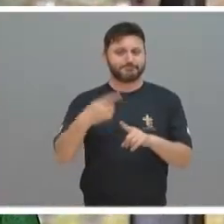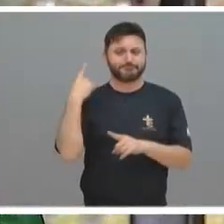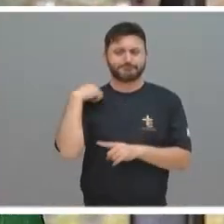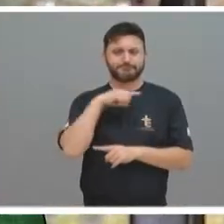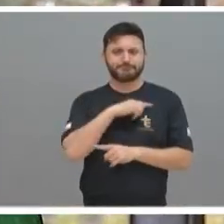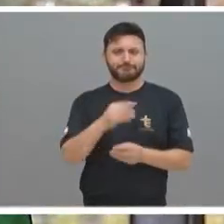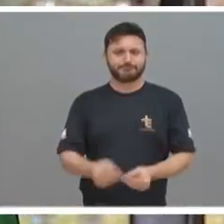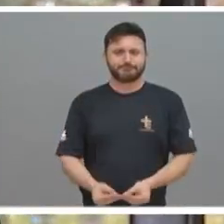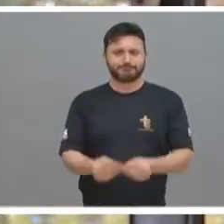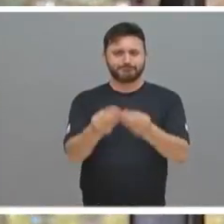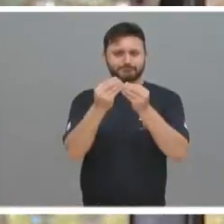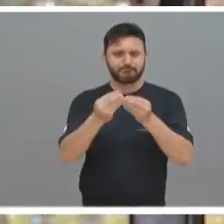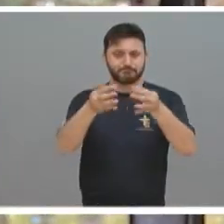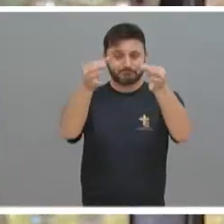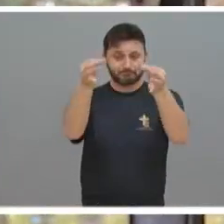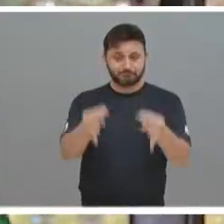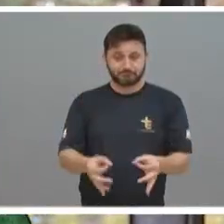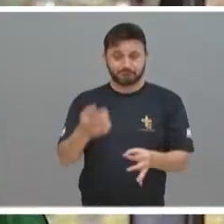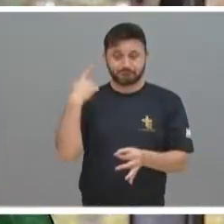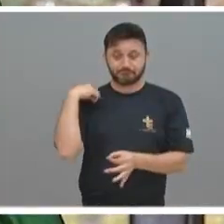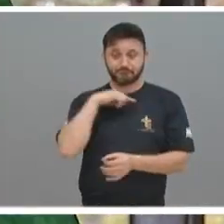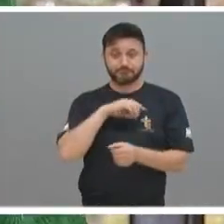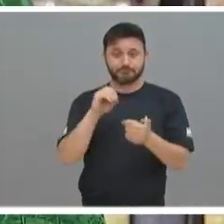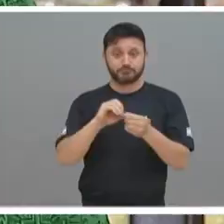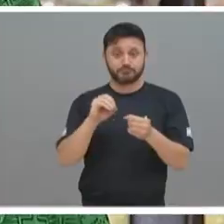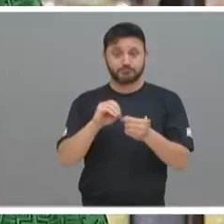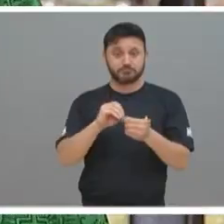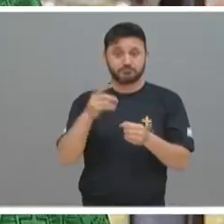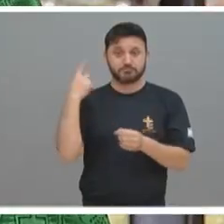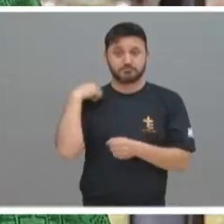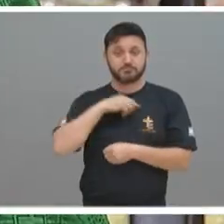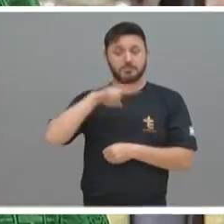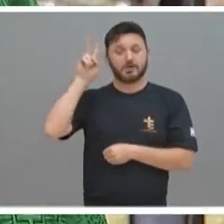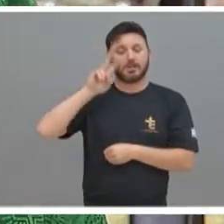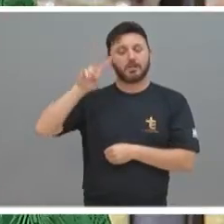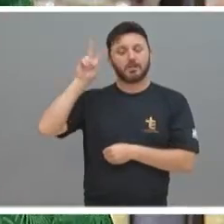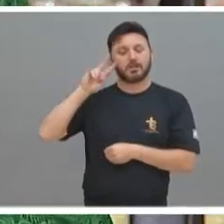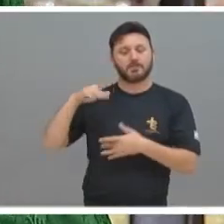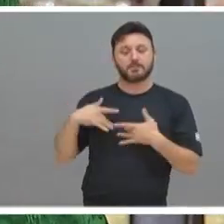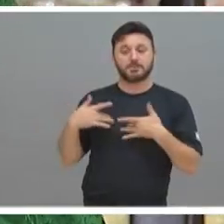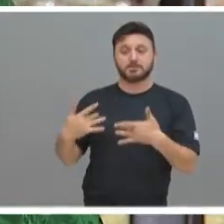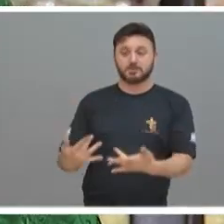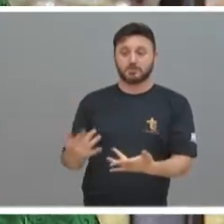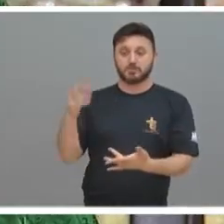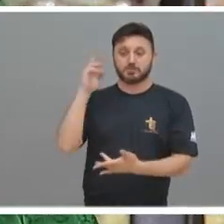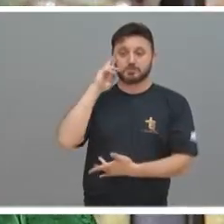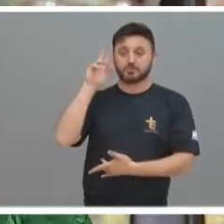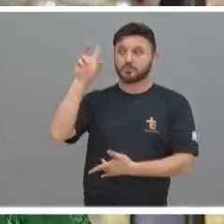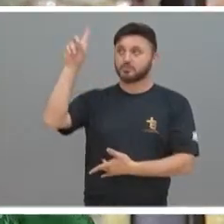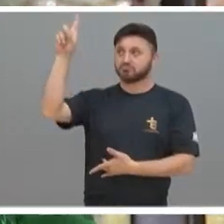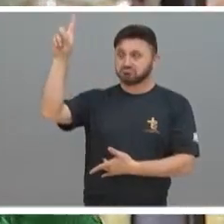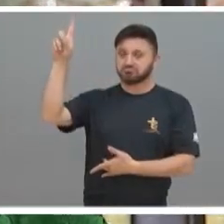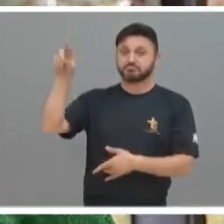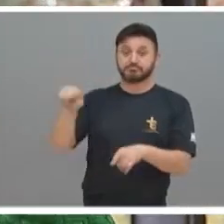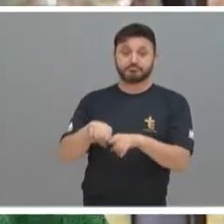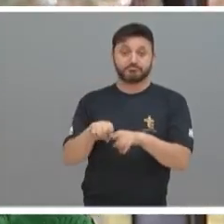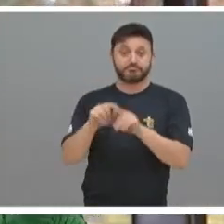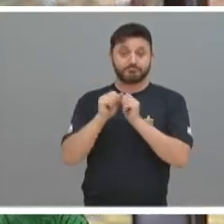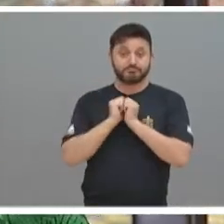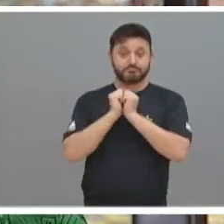celebrarmos esta Eucaristia, mergulhemos na misericórdia do Senhor e vamos